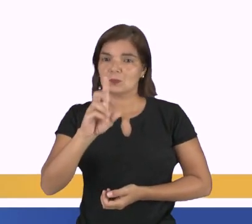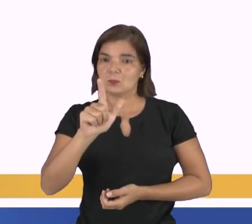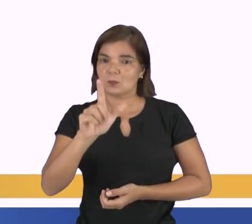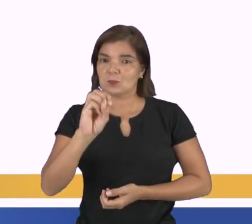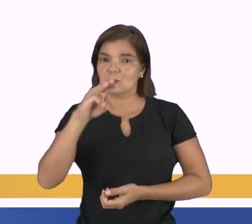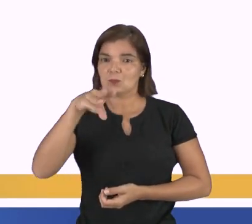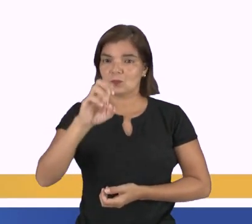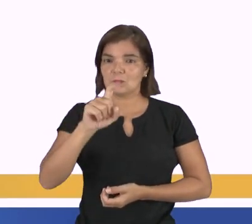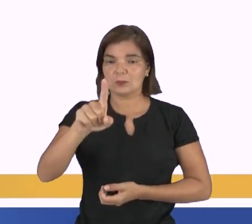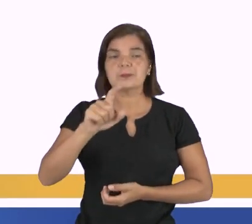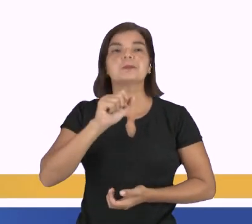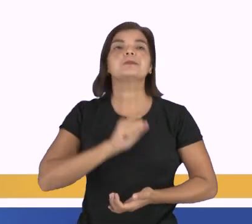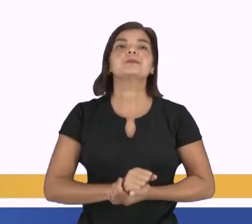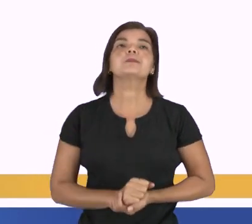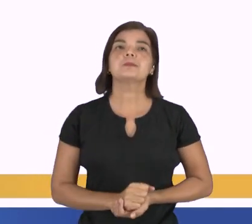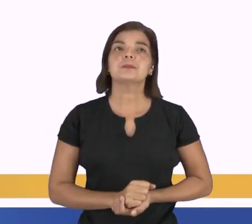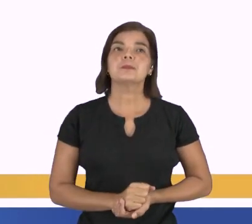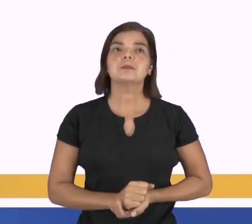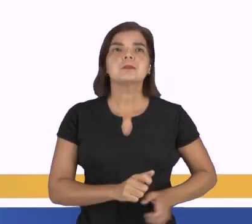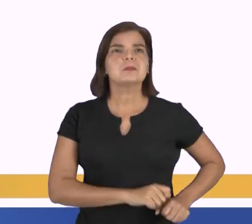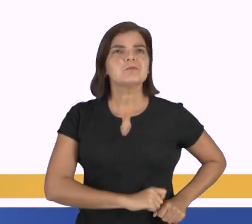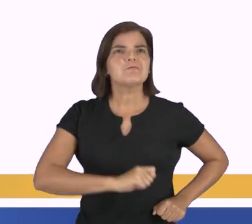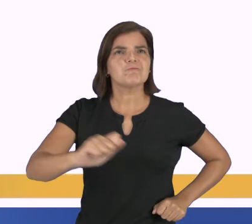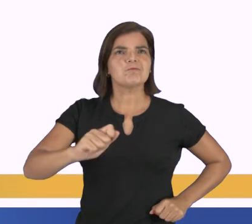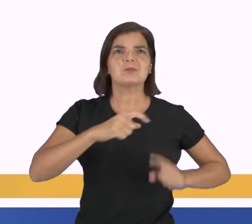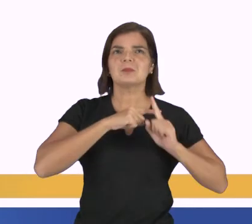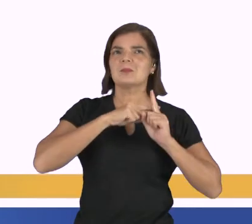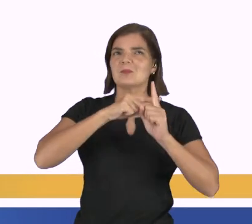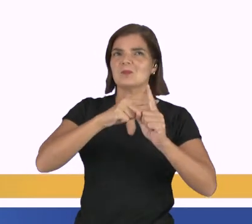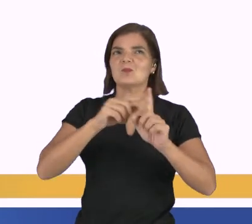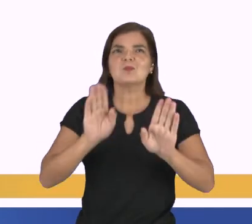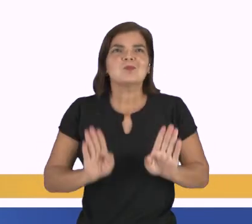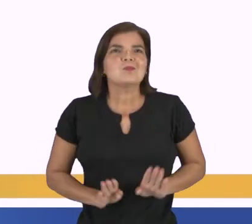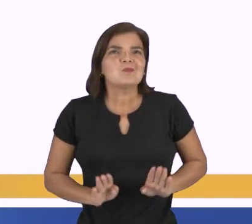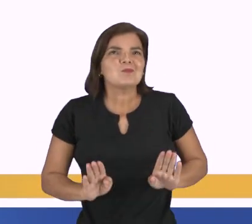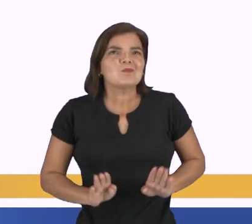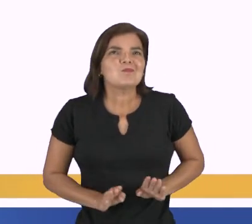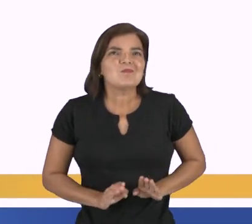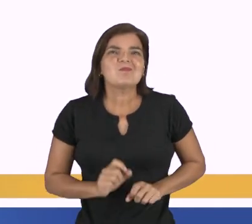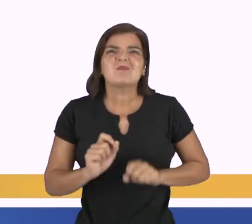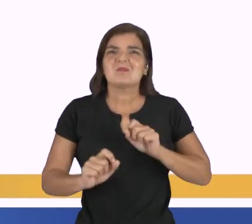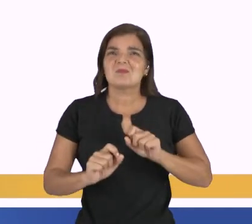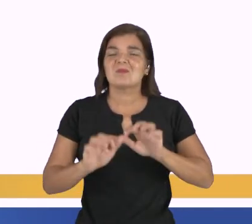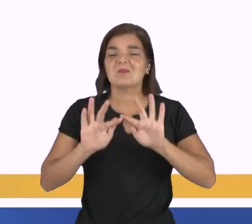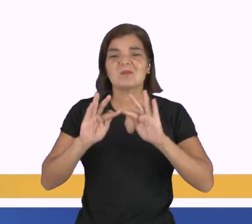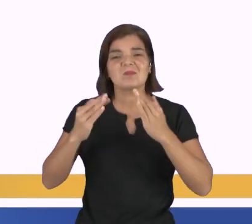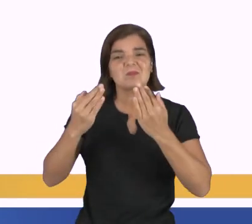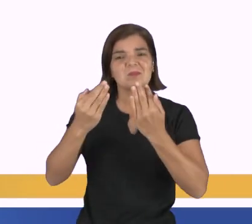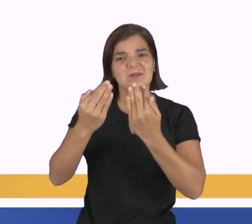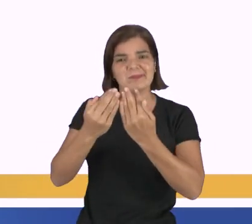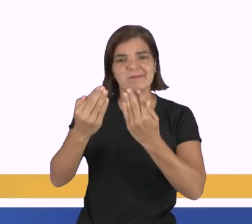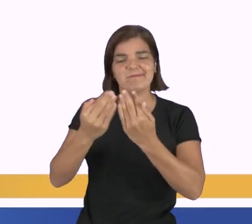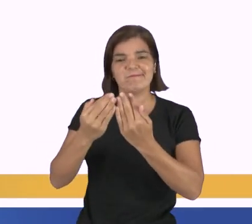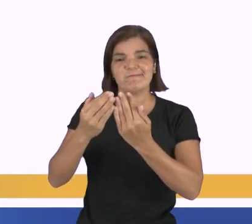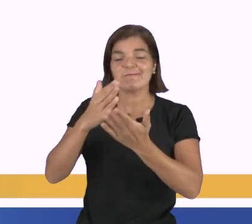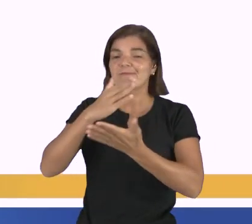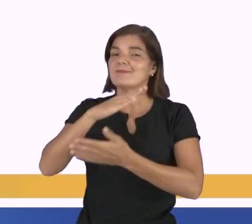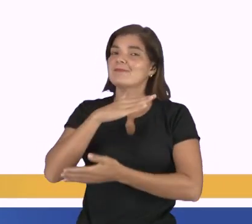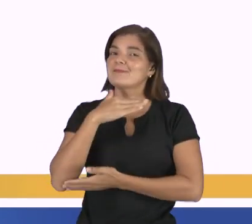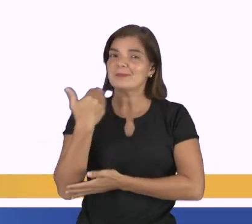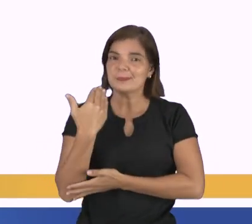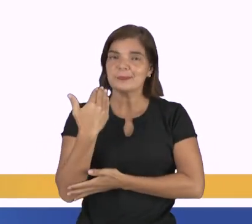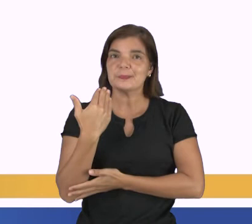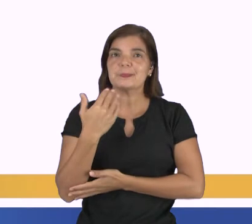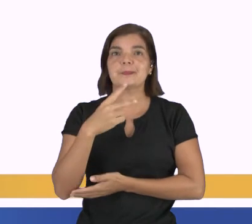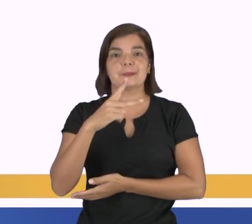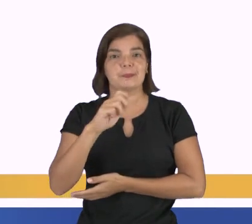um religioso que vai defender os indígenas, né? A espada, a cruz e a fome iam dizimando a família selvagem, aí